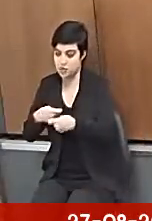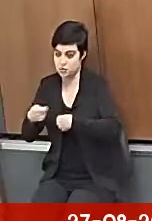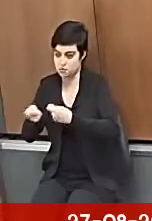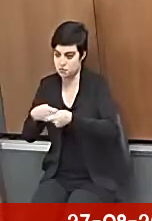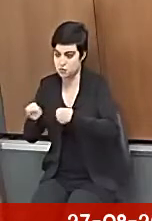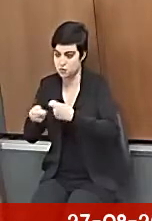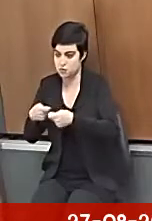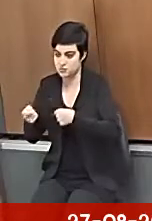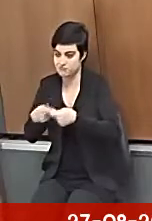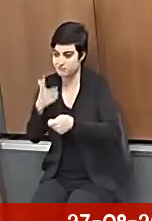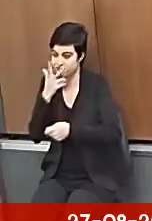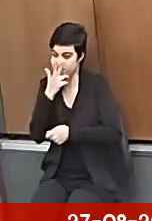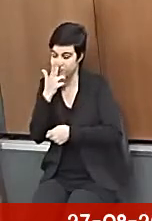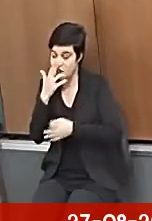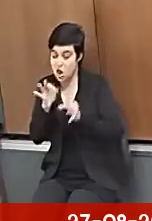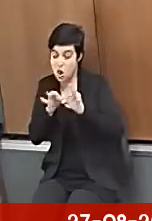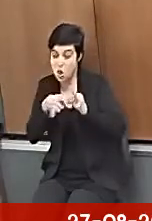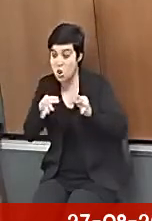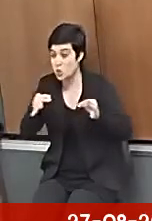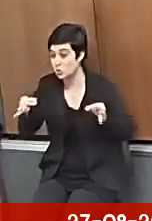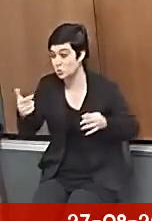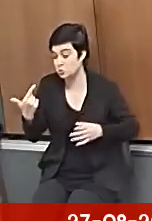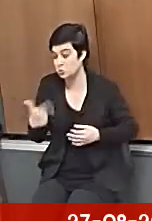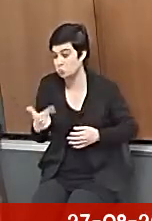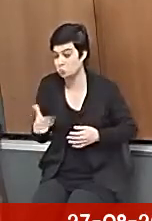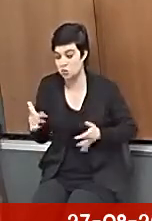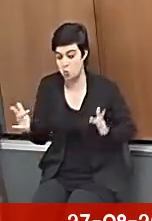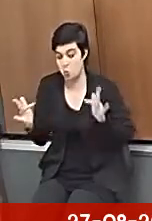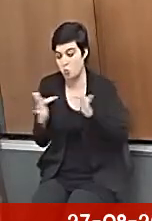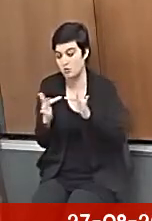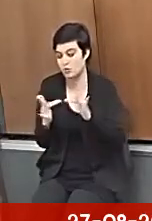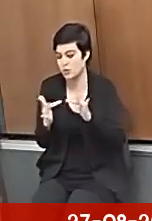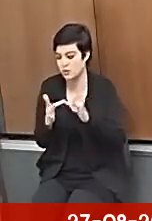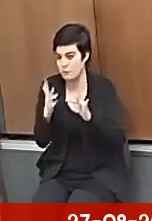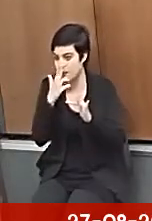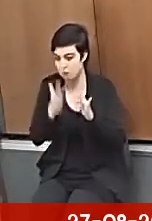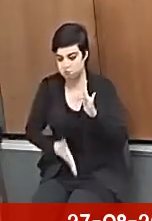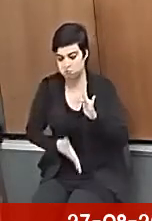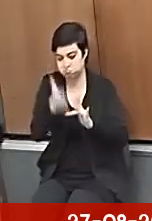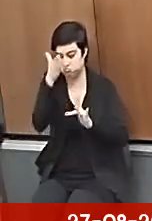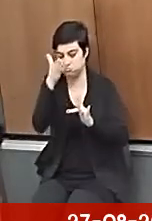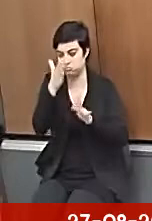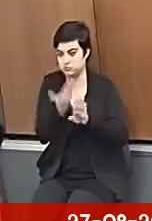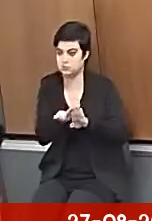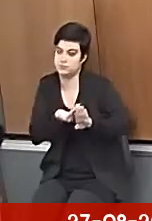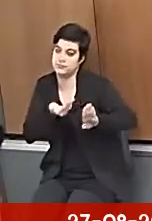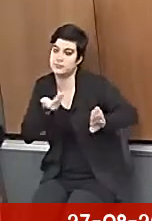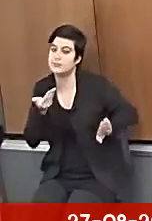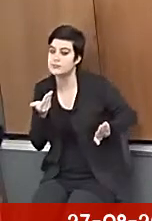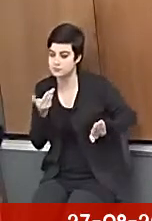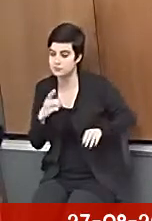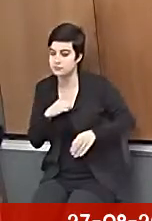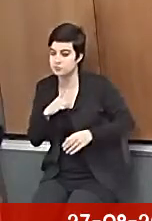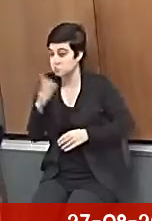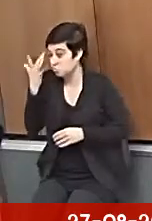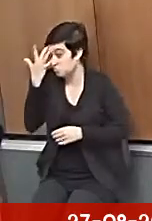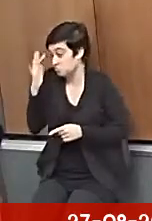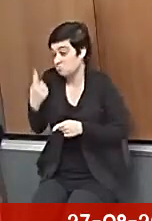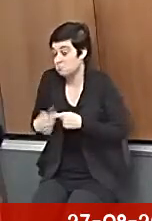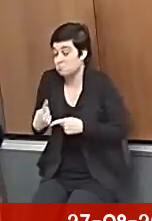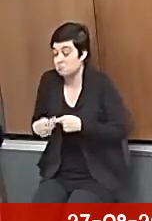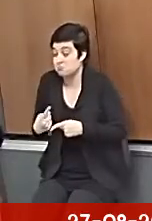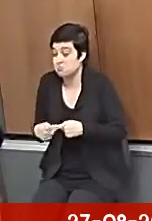ela está muito longe não existe ponte existe um muro que se foi criado é eu não sei por que